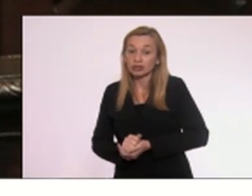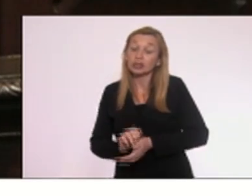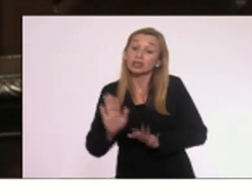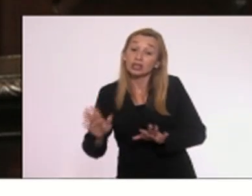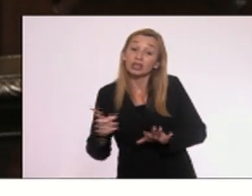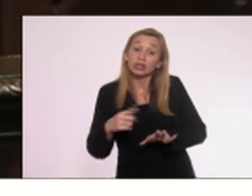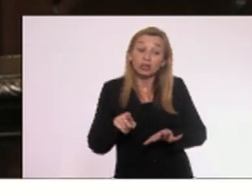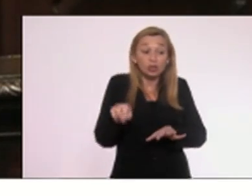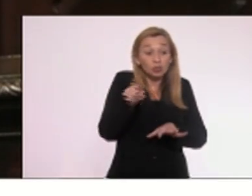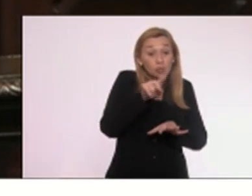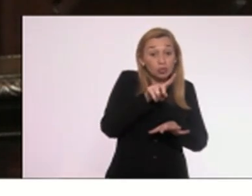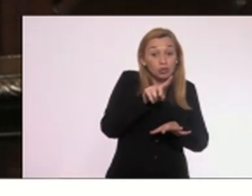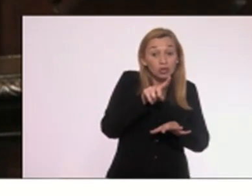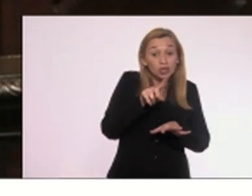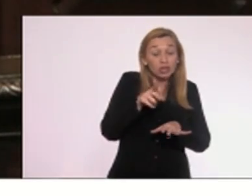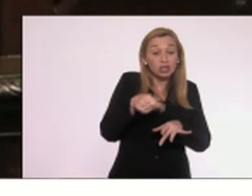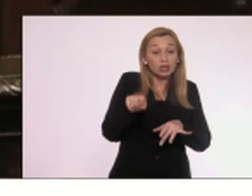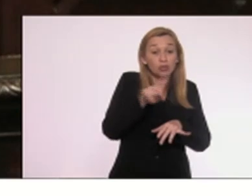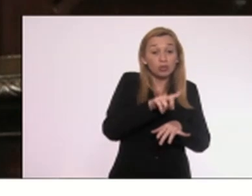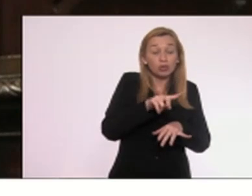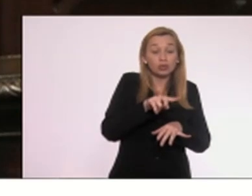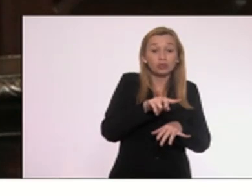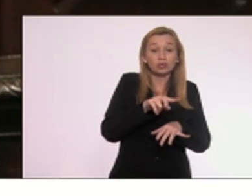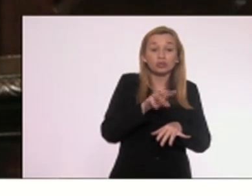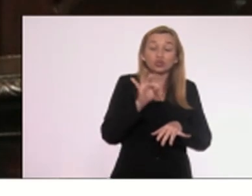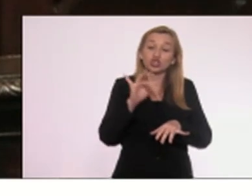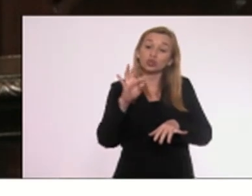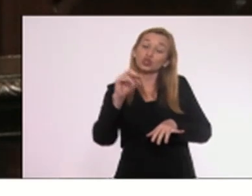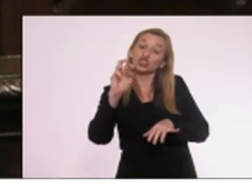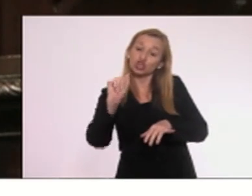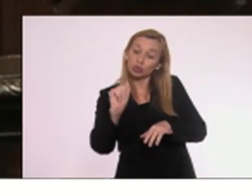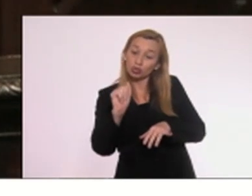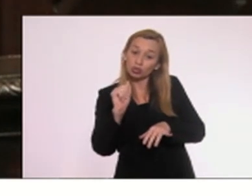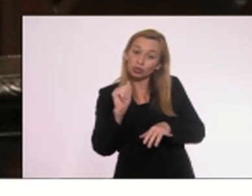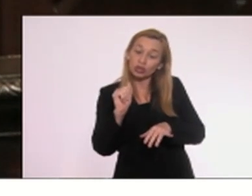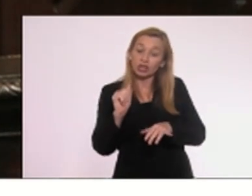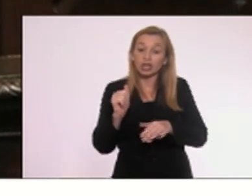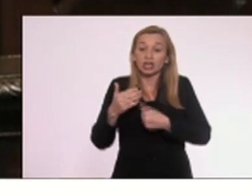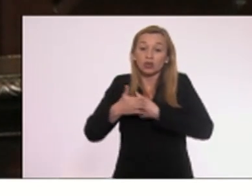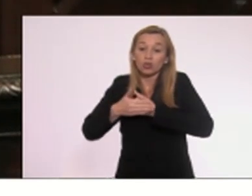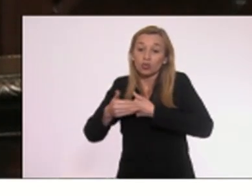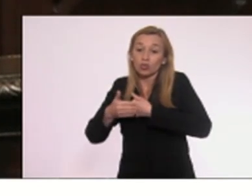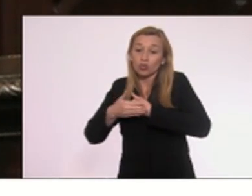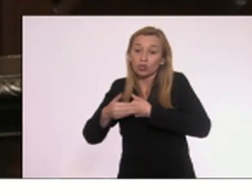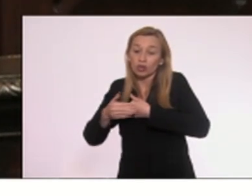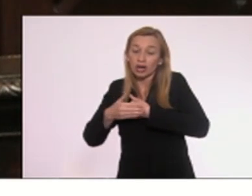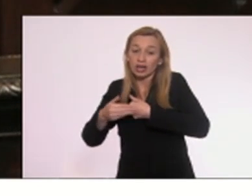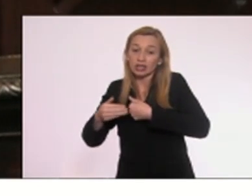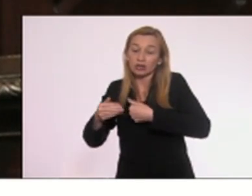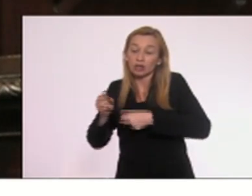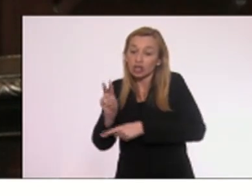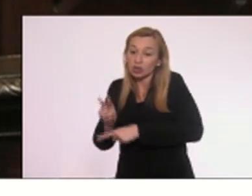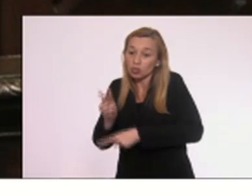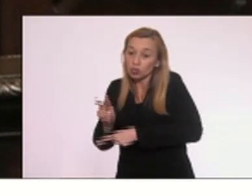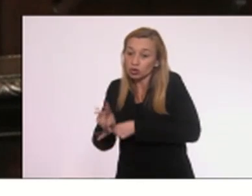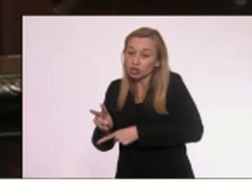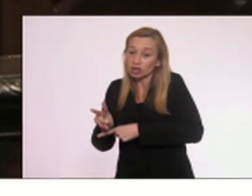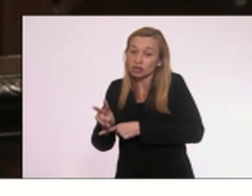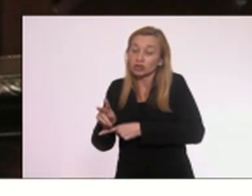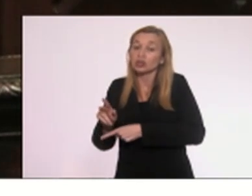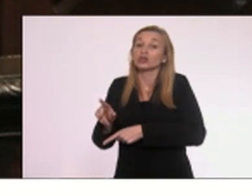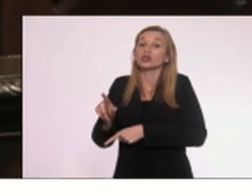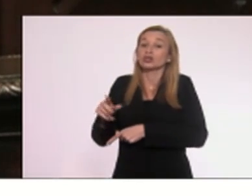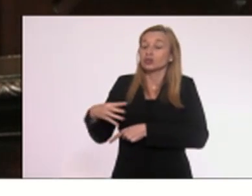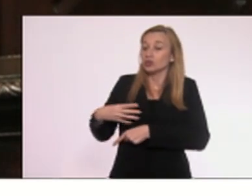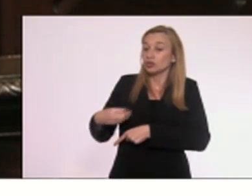o chopin fosse filho do tico-tico, apesar de serem pássaros muito diferentes.